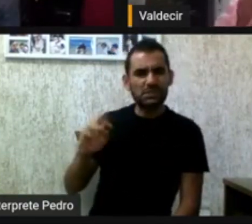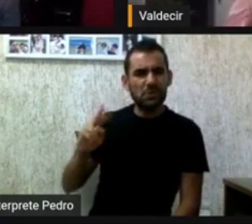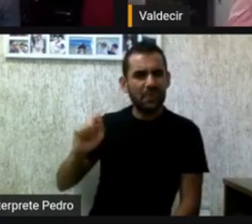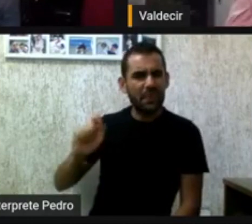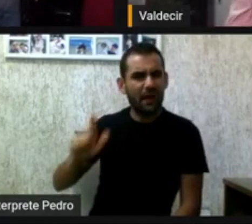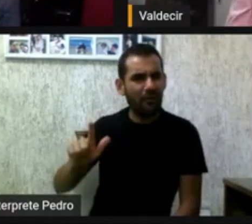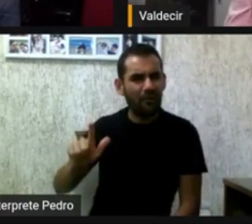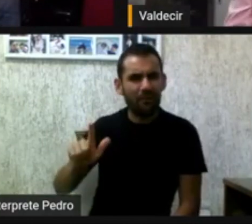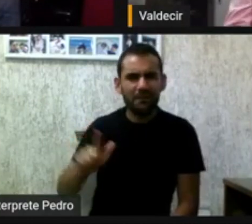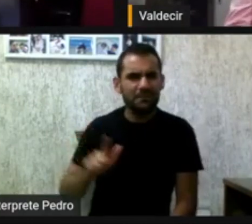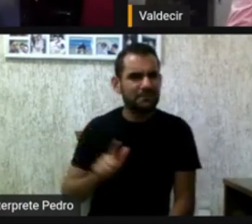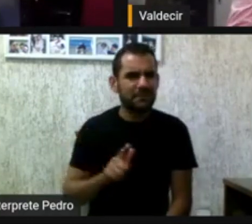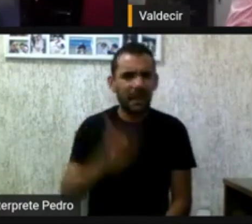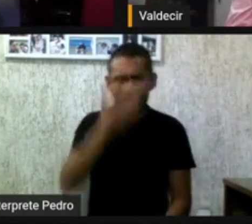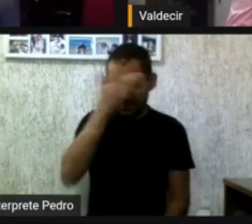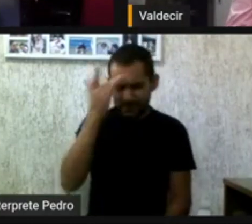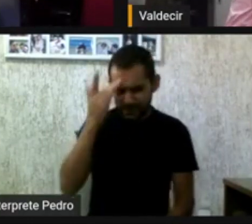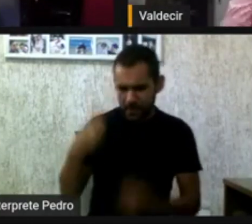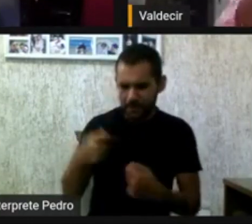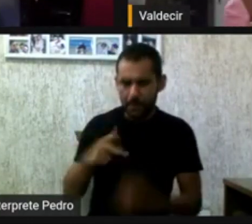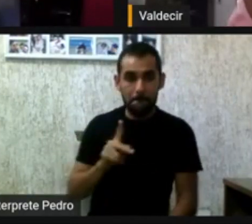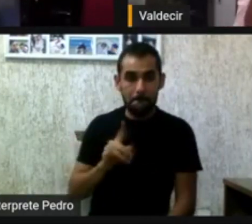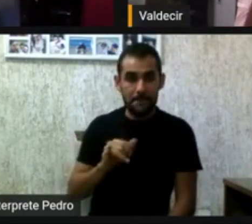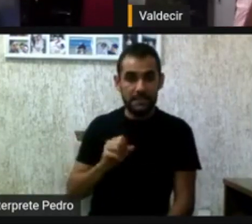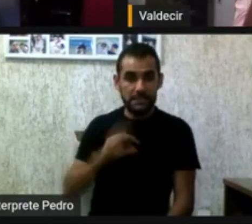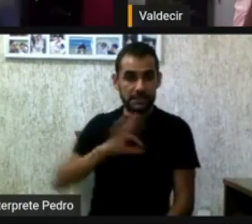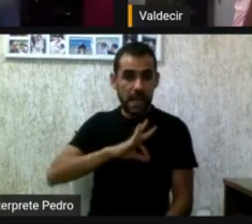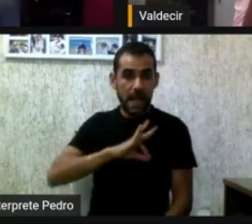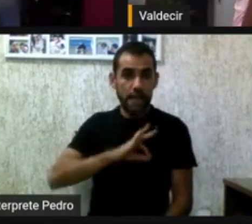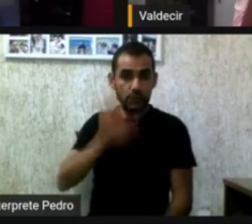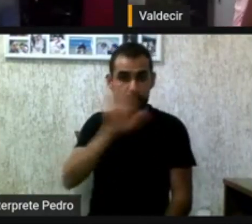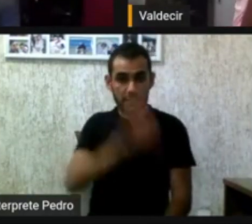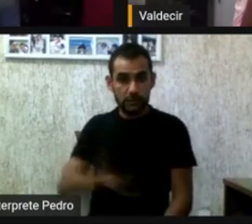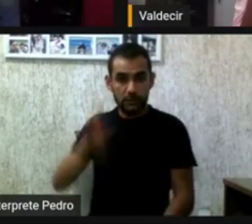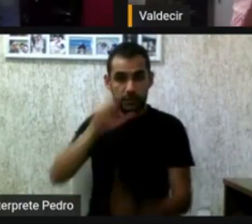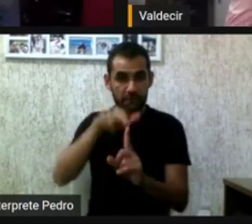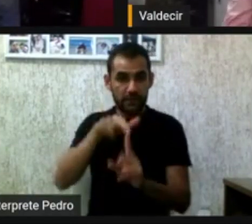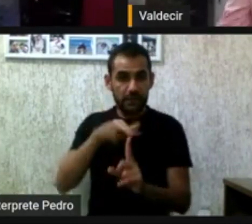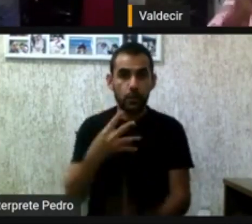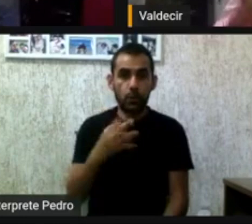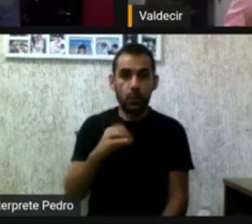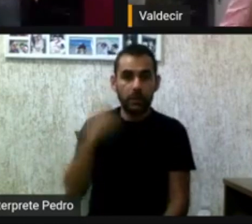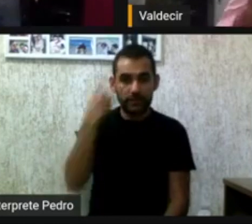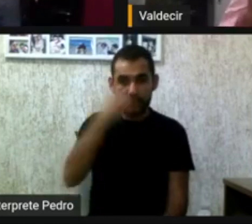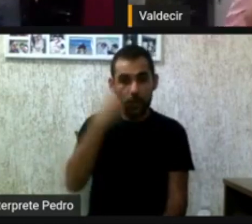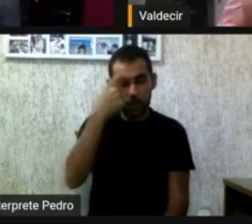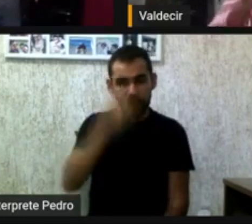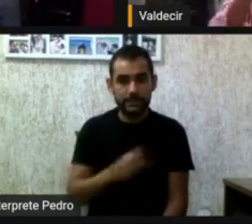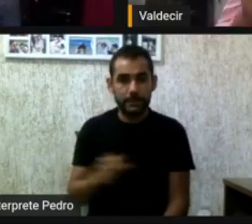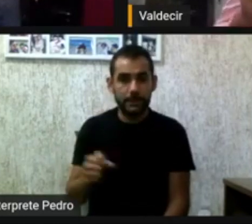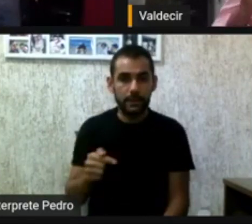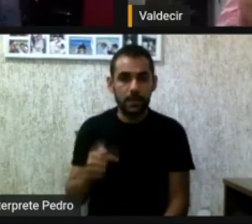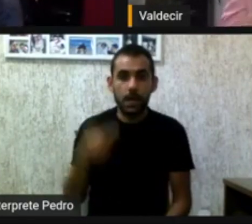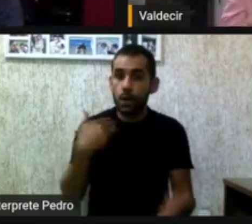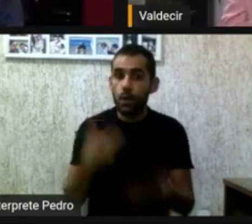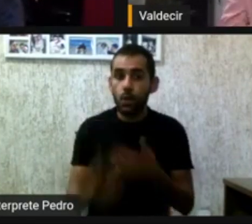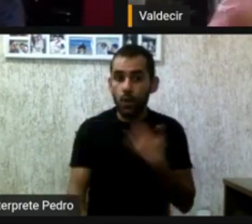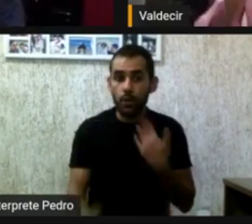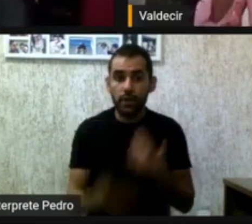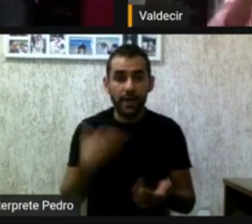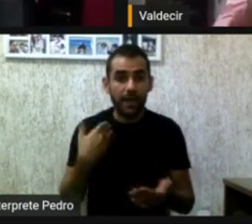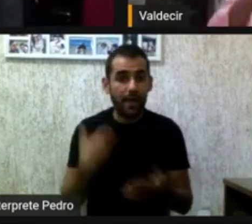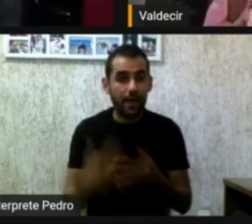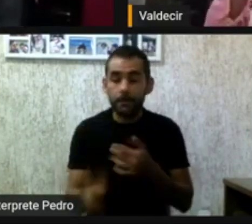Tem pessoas que defendem que o piso nacional é para 40 horas semanais. Certo. Qualquer professor que você